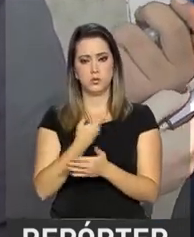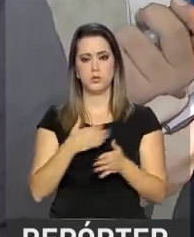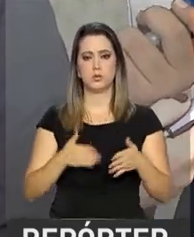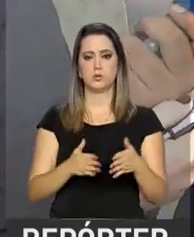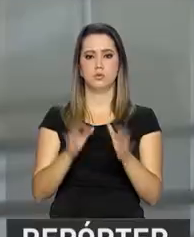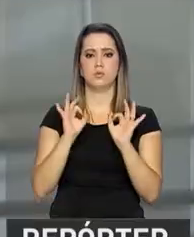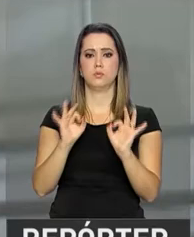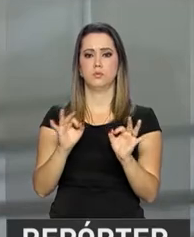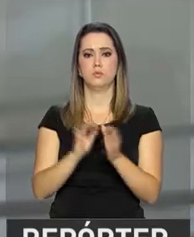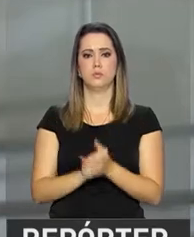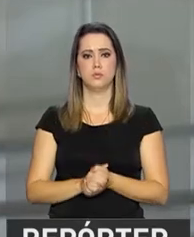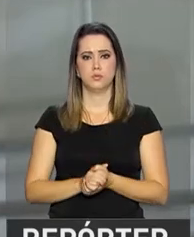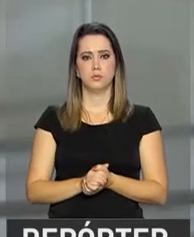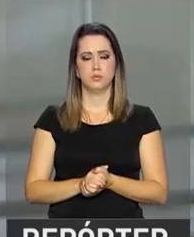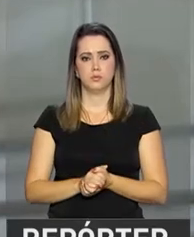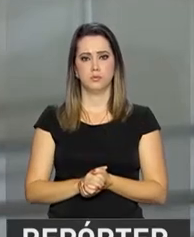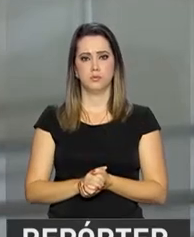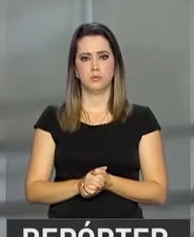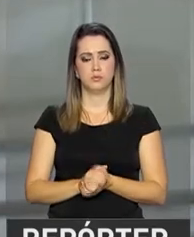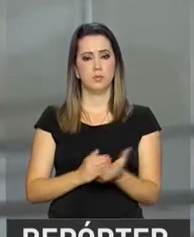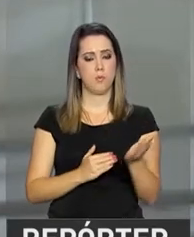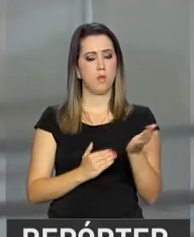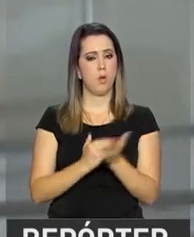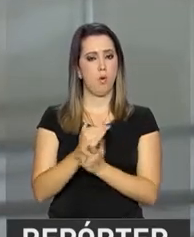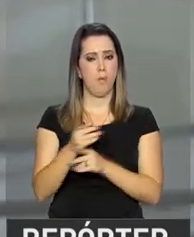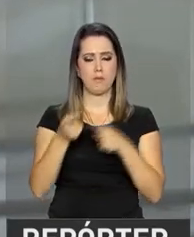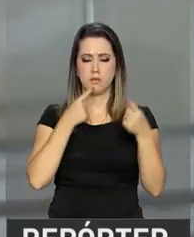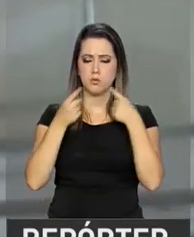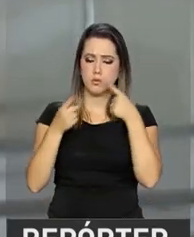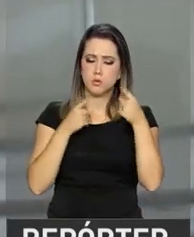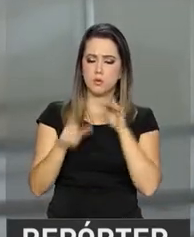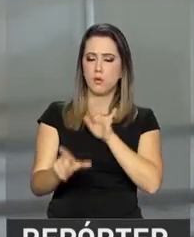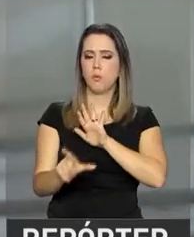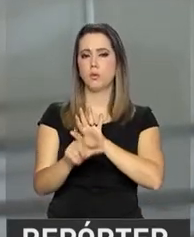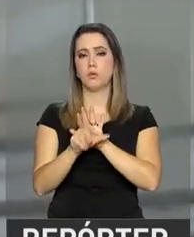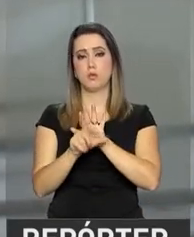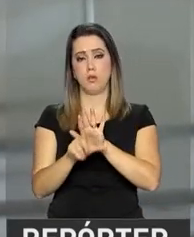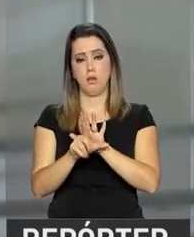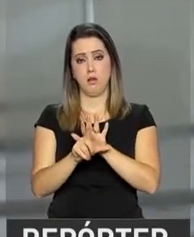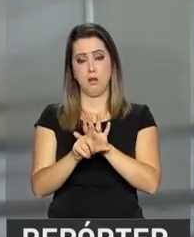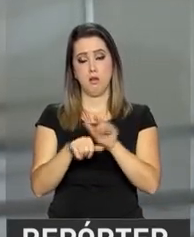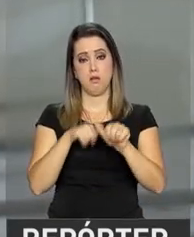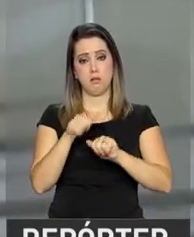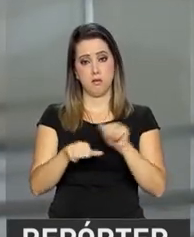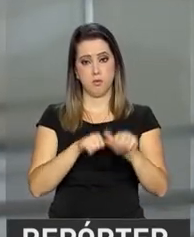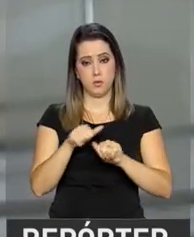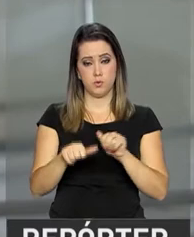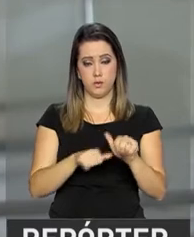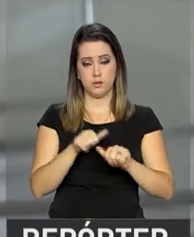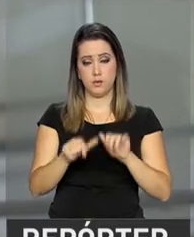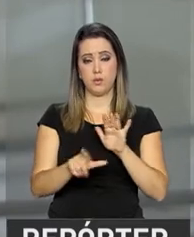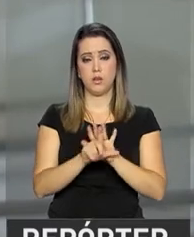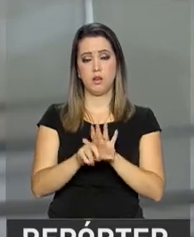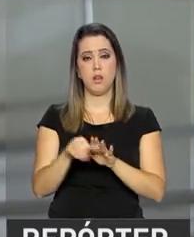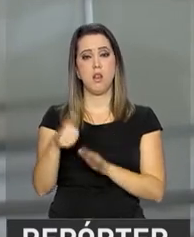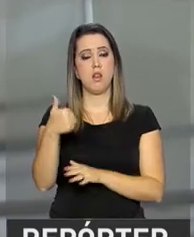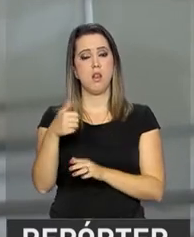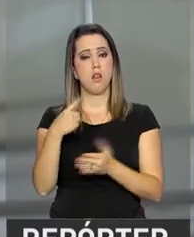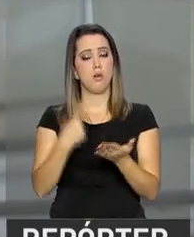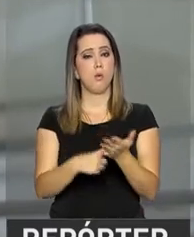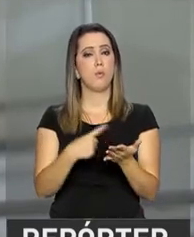caminho certo. O início das discussões da reforma no plenário da Câmara está marcado para o dia 19